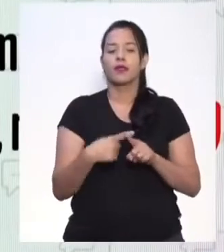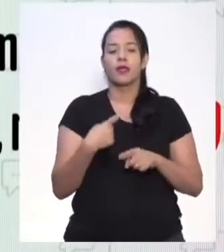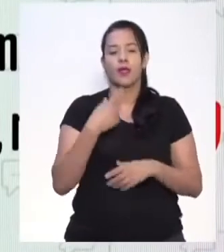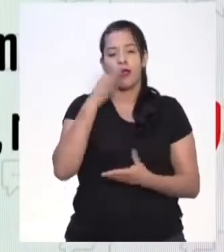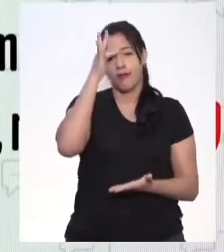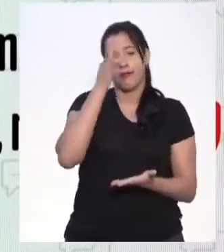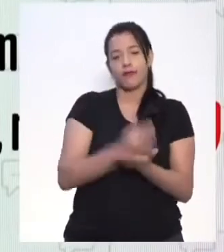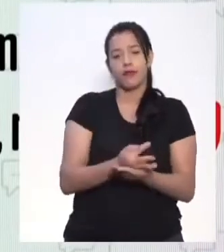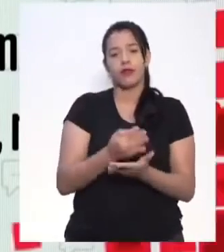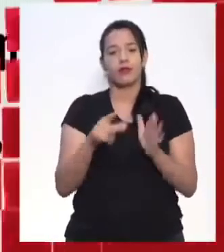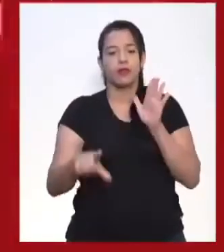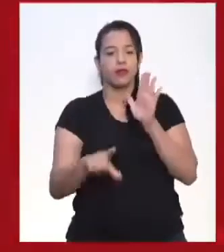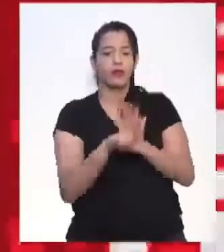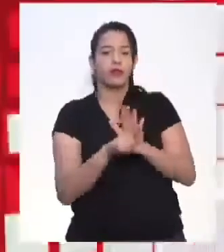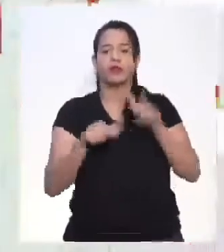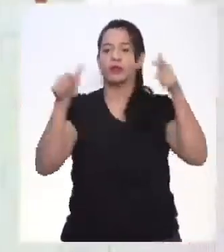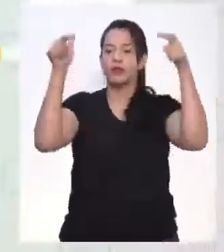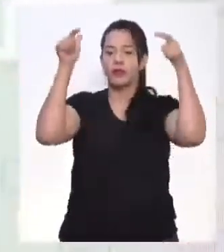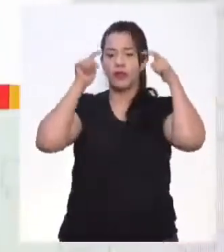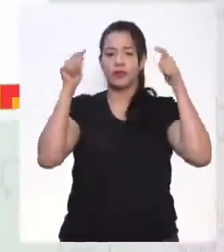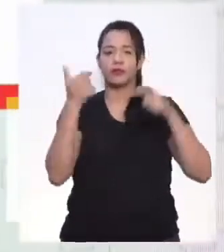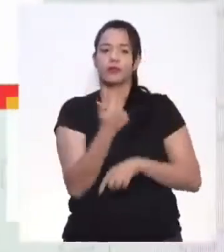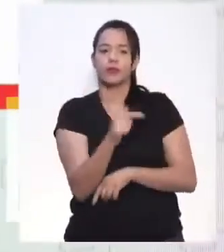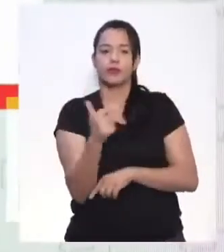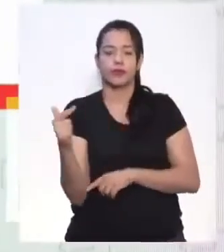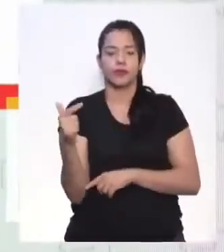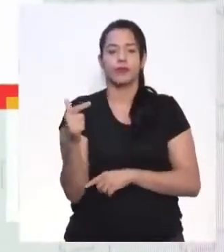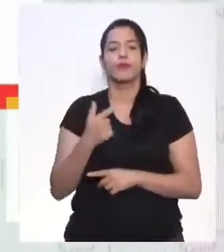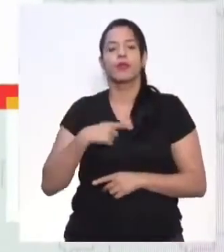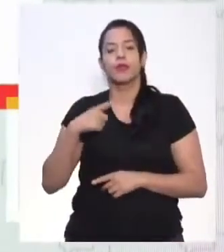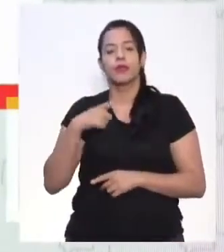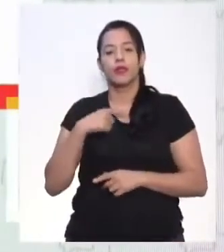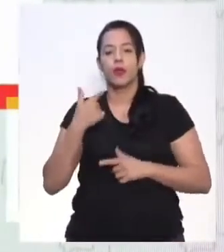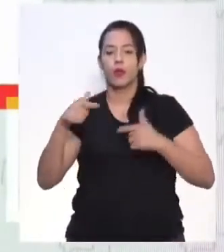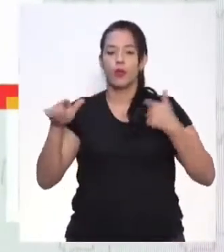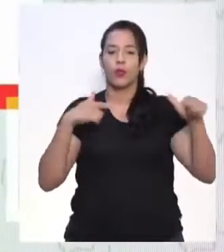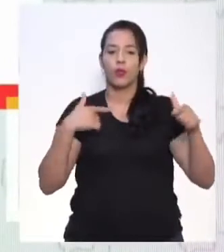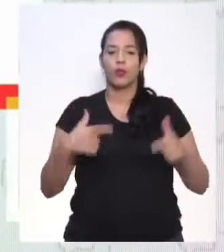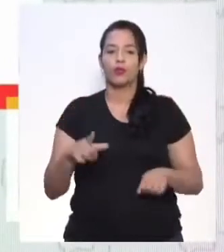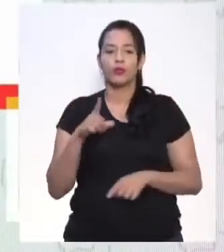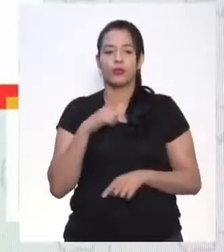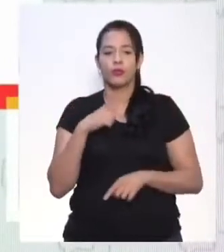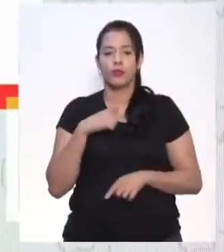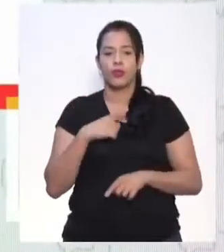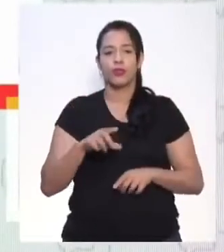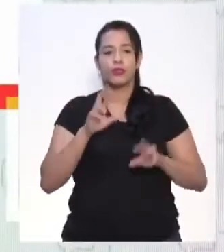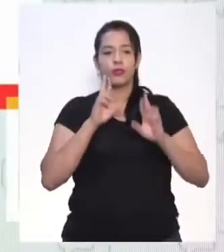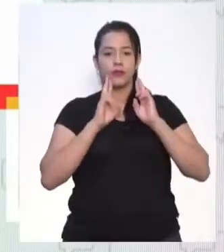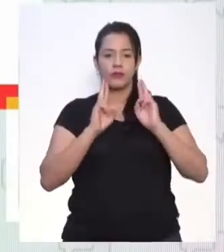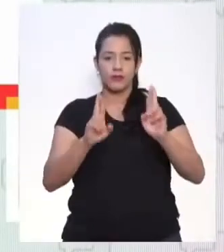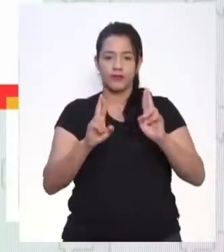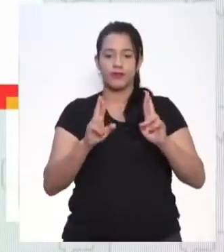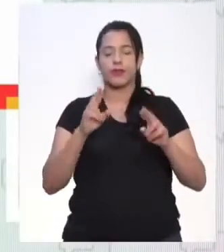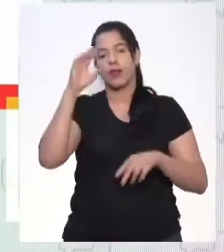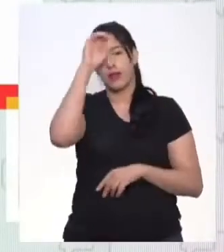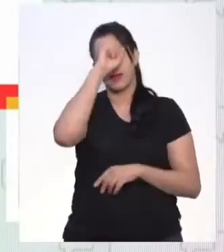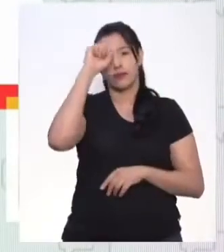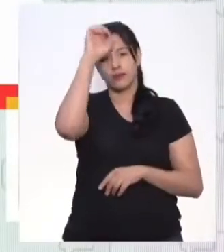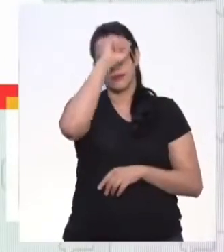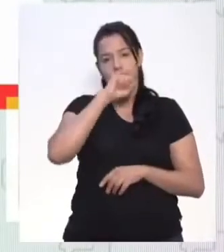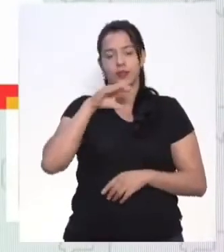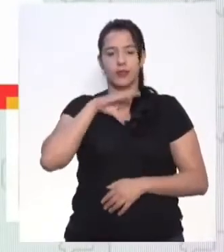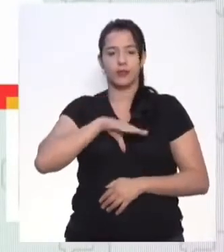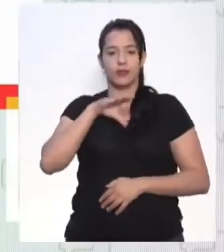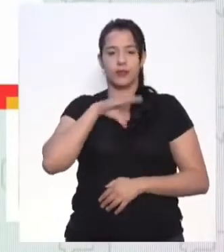fé, nem lei, nem rei. Nos séculos seguintes, padres e jesuítas catequizaram os índios, que foram forçados a aprender a língua de